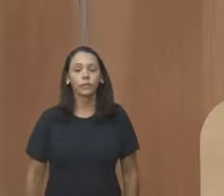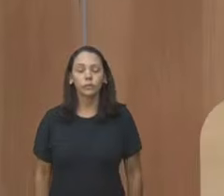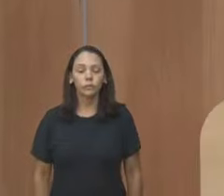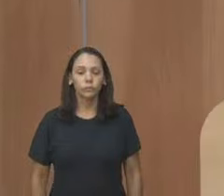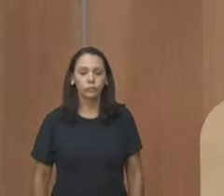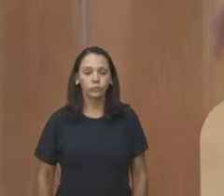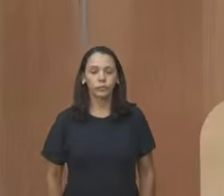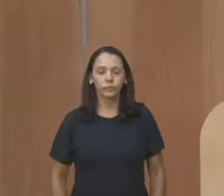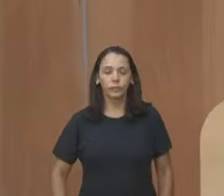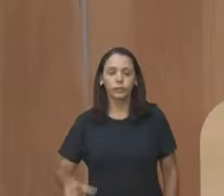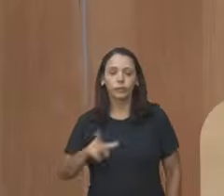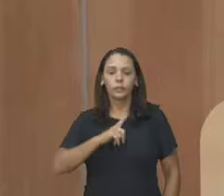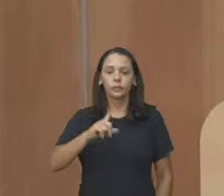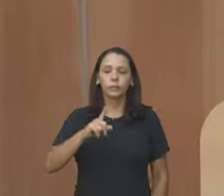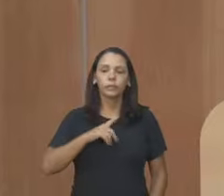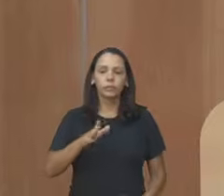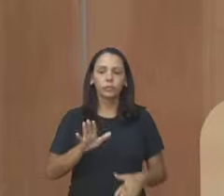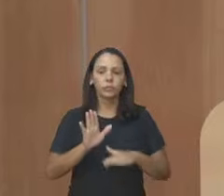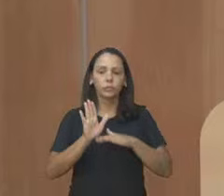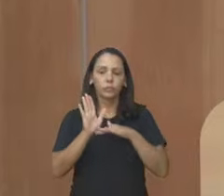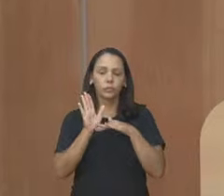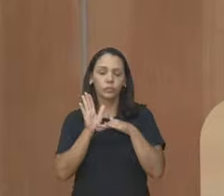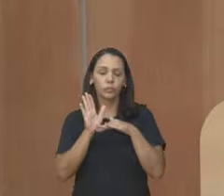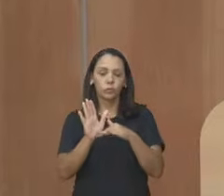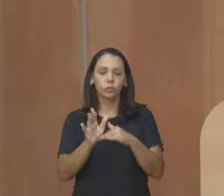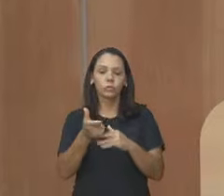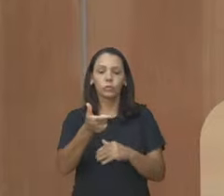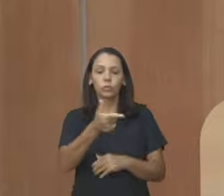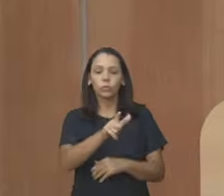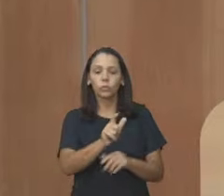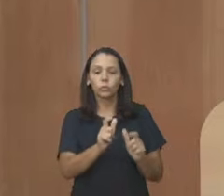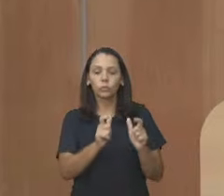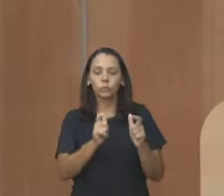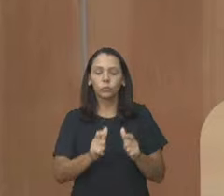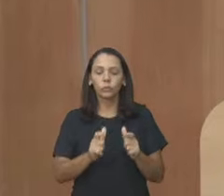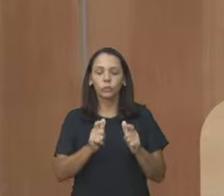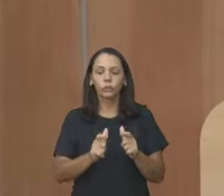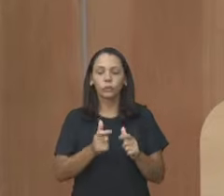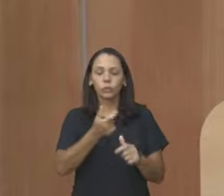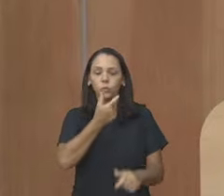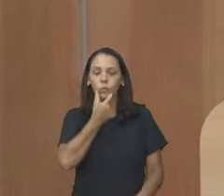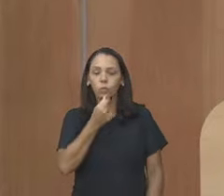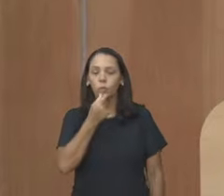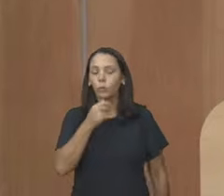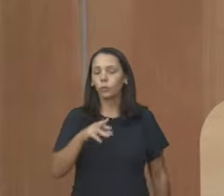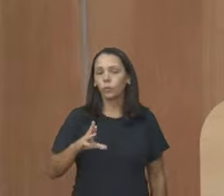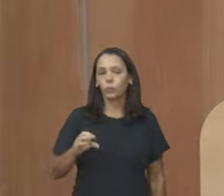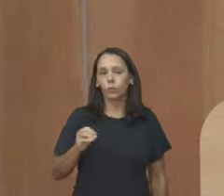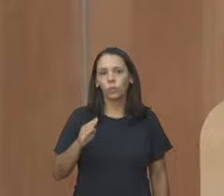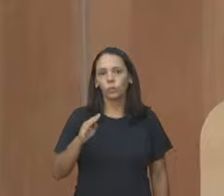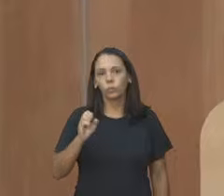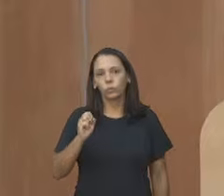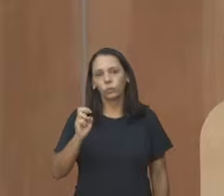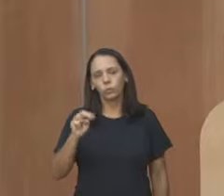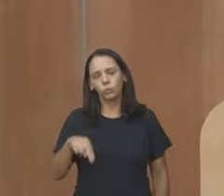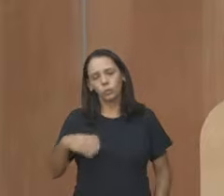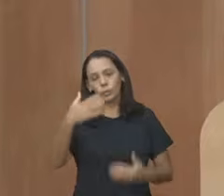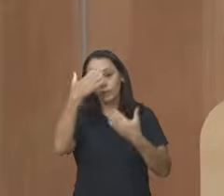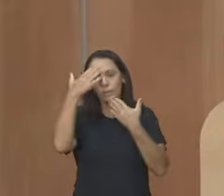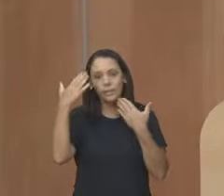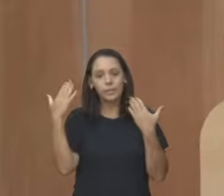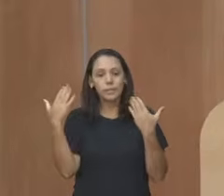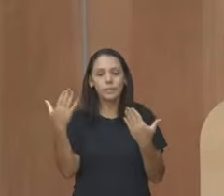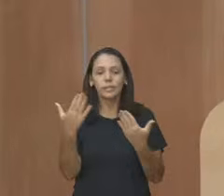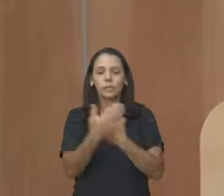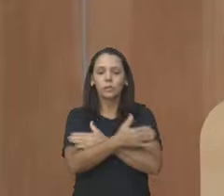projeto é para Remar Brasil, título de utilidade. Quem ajudou na época foi o Robson. né? Sou grato ao Robson, já um abraço para a